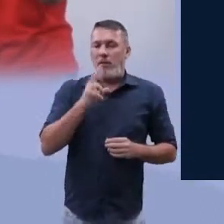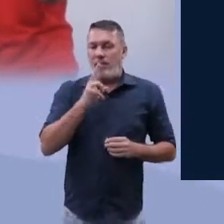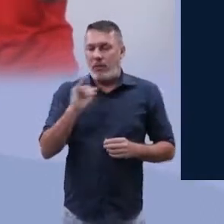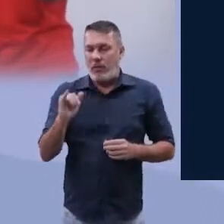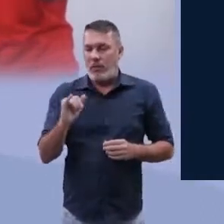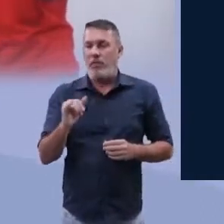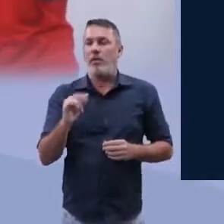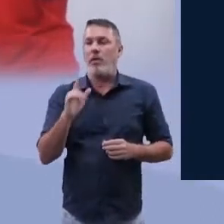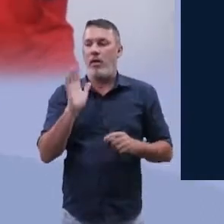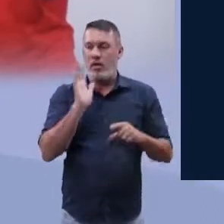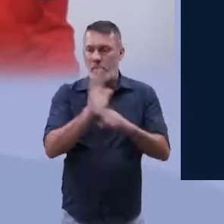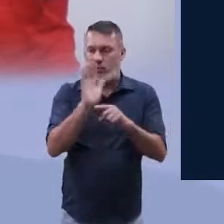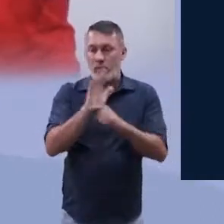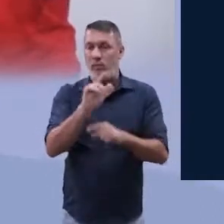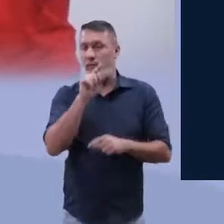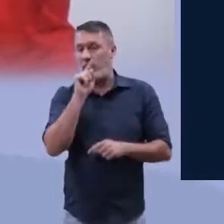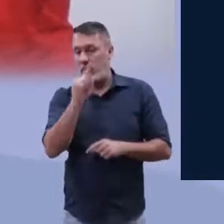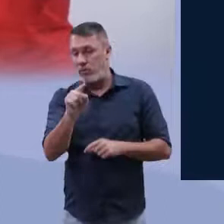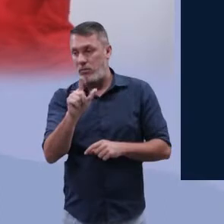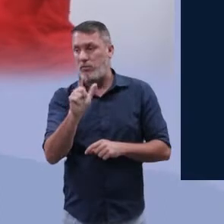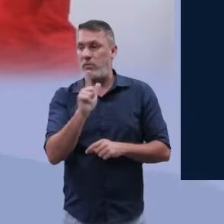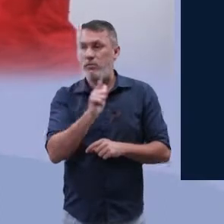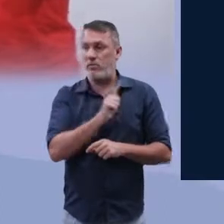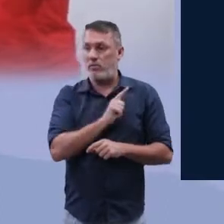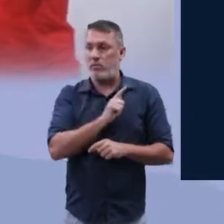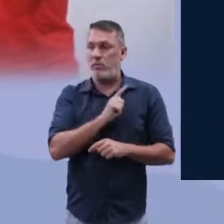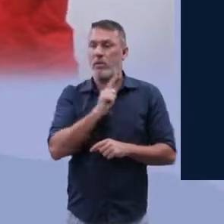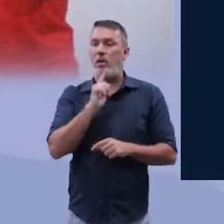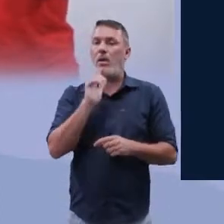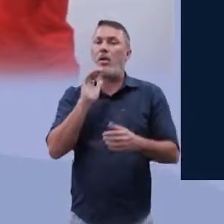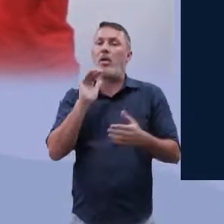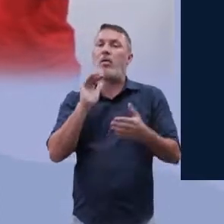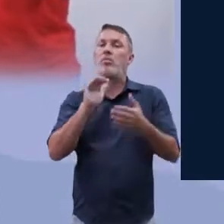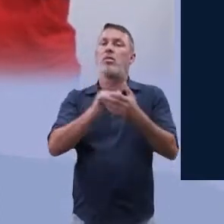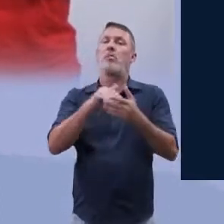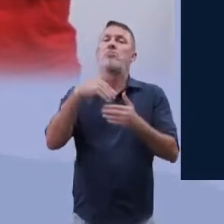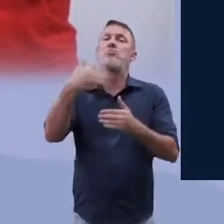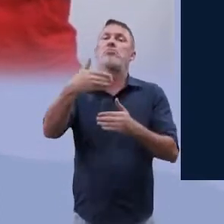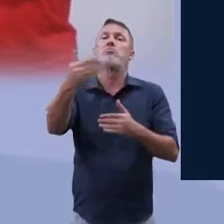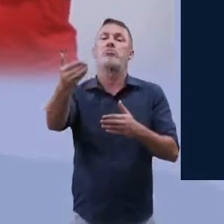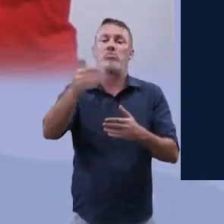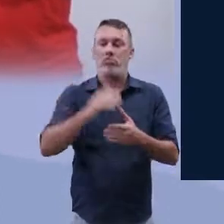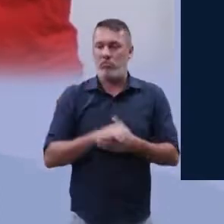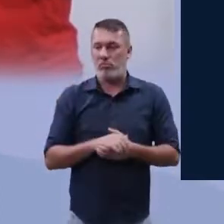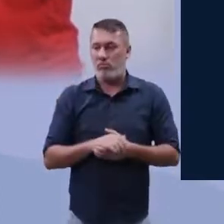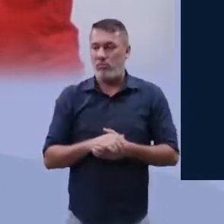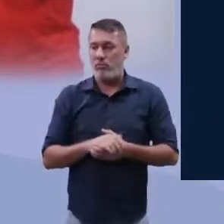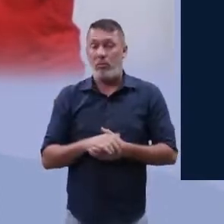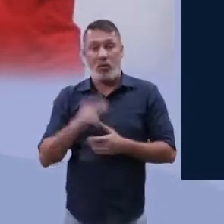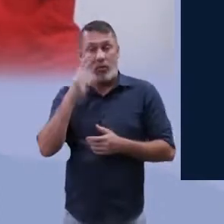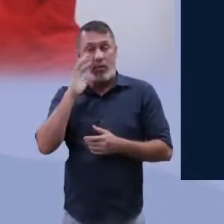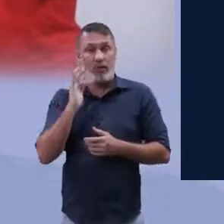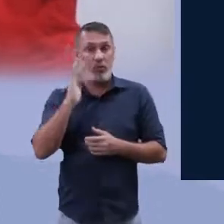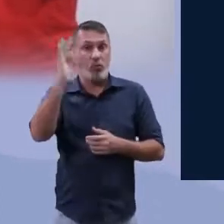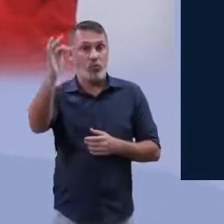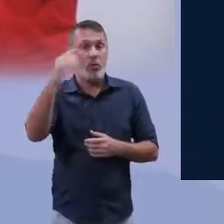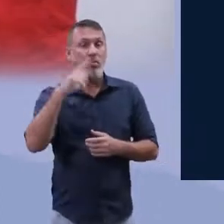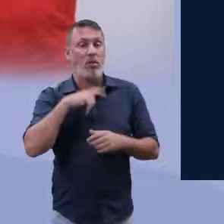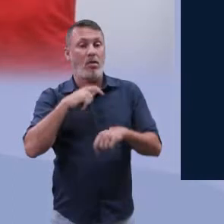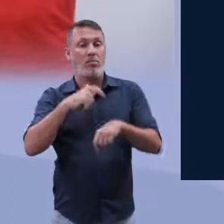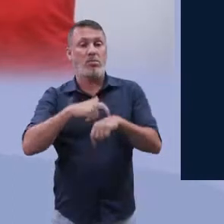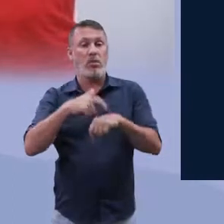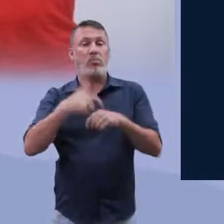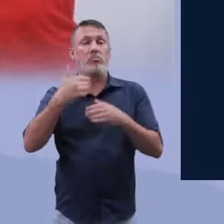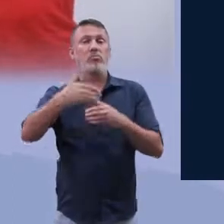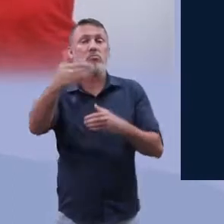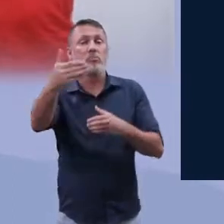Eu estarei ajudando você daqui a um tempo. Quer dizer, eu estou falando que no futuro vai